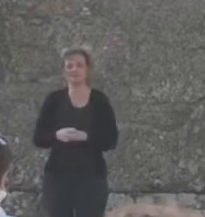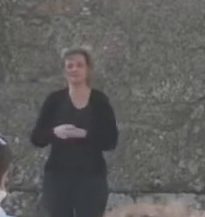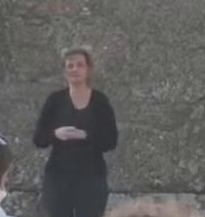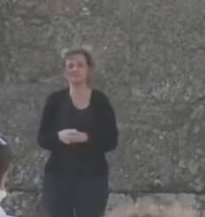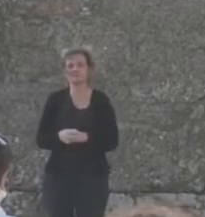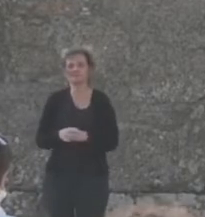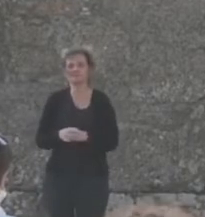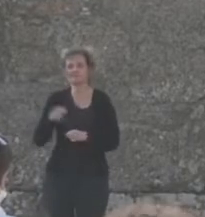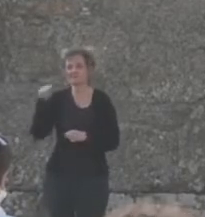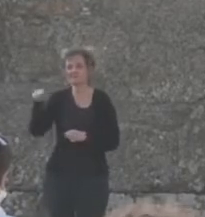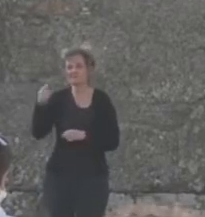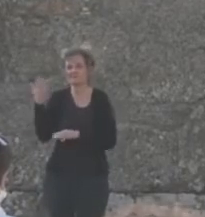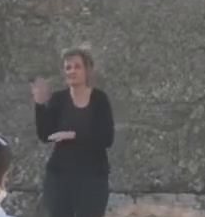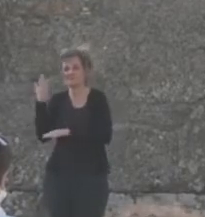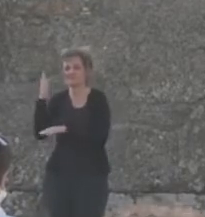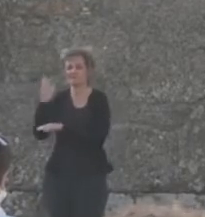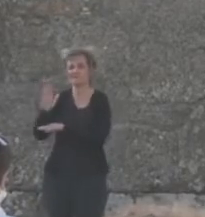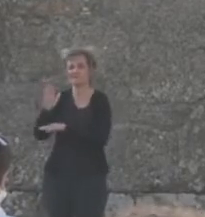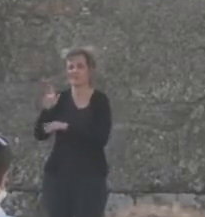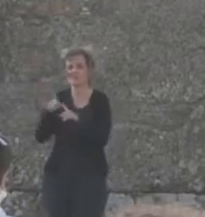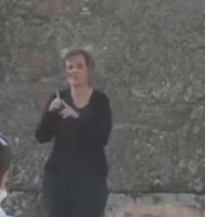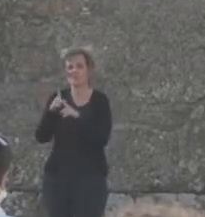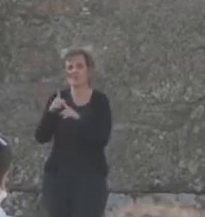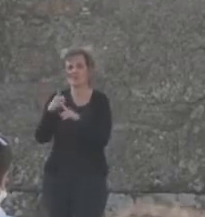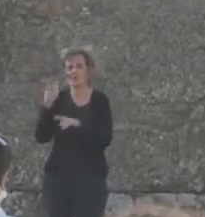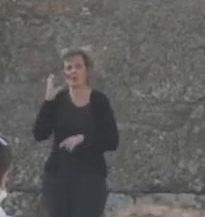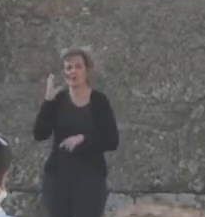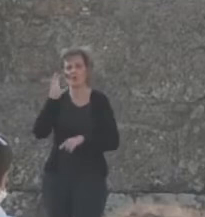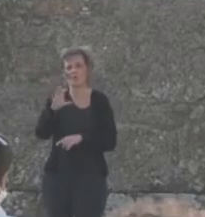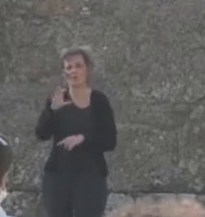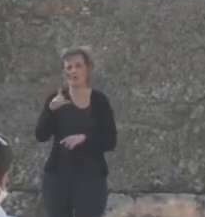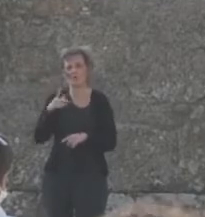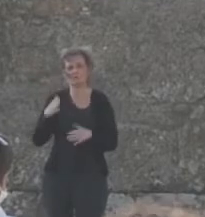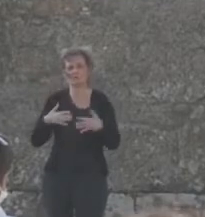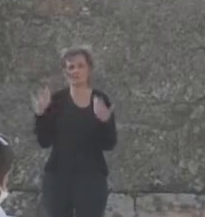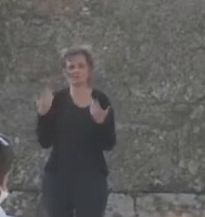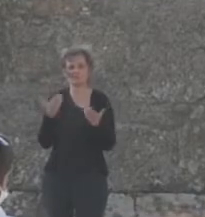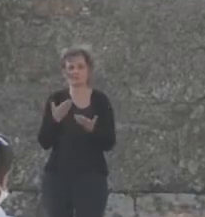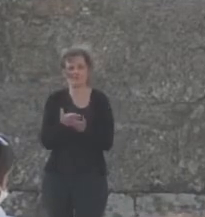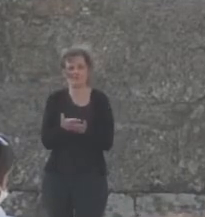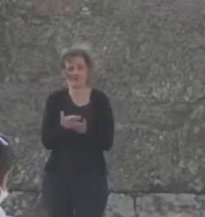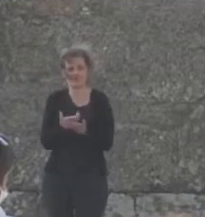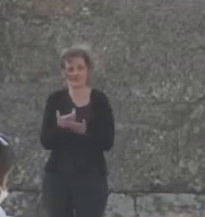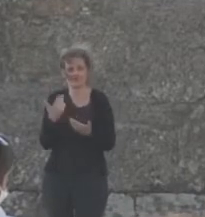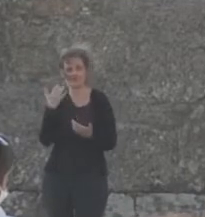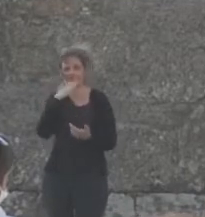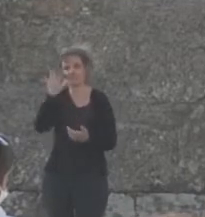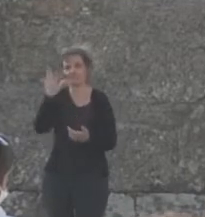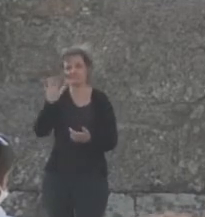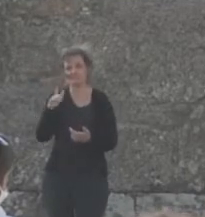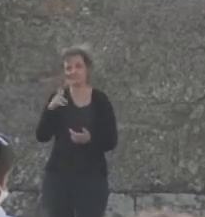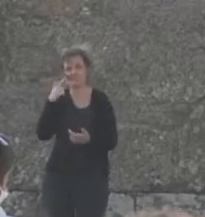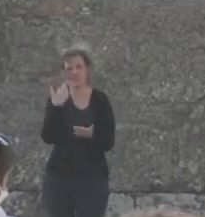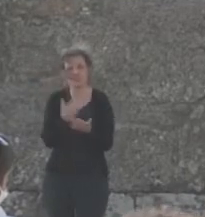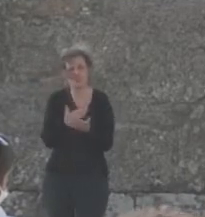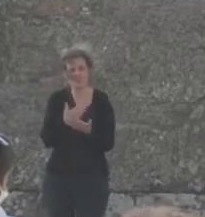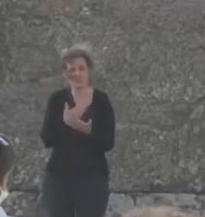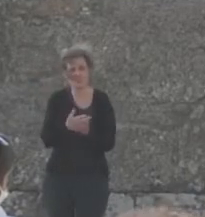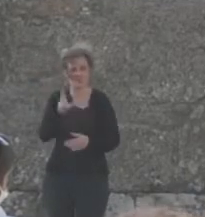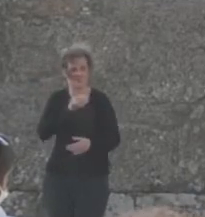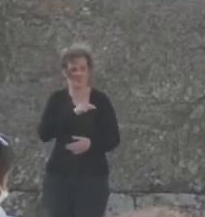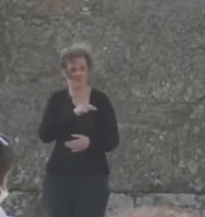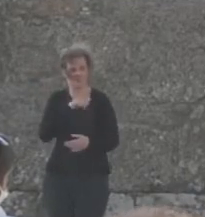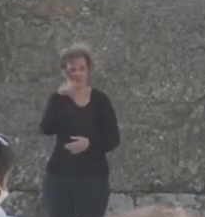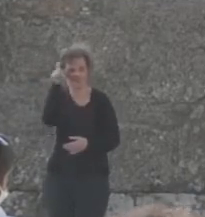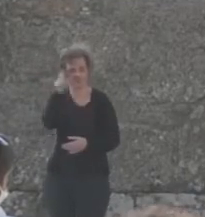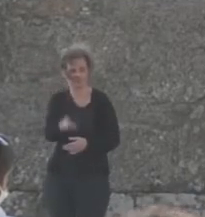Aquelo representou un golpe que aparecésemos para ali, pedindo tal cousa. Habería que demostrar os méritos dese